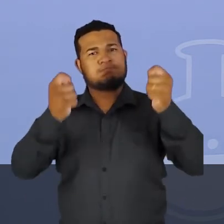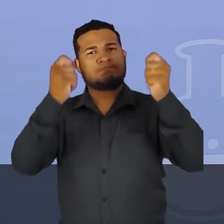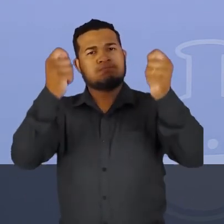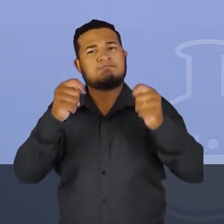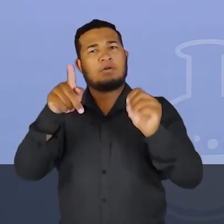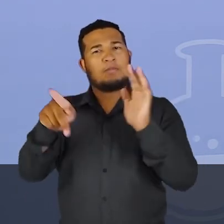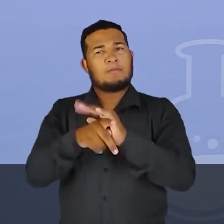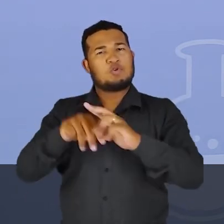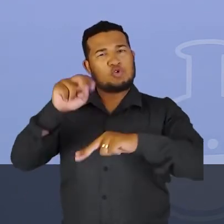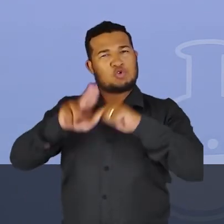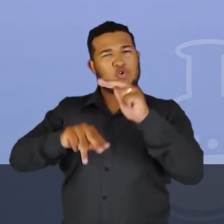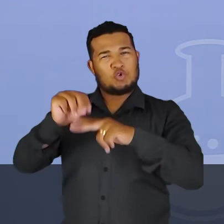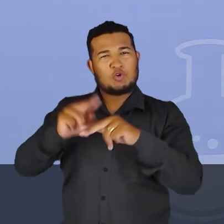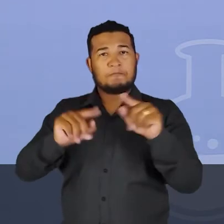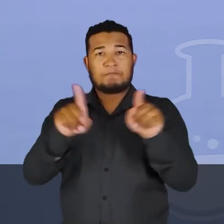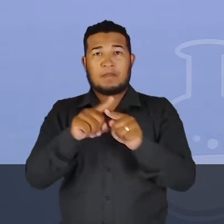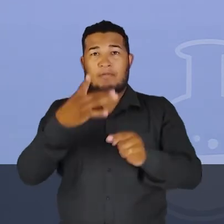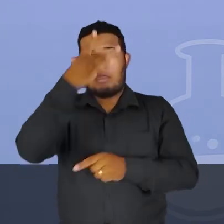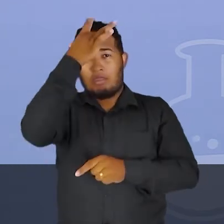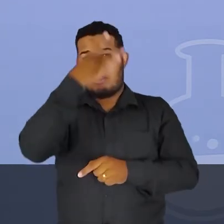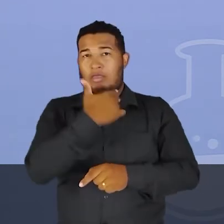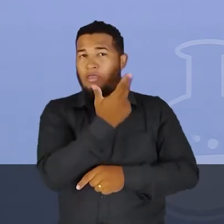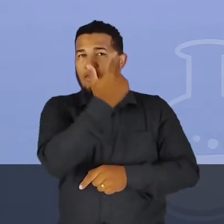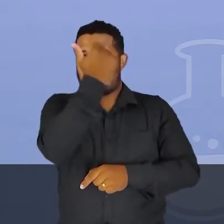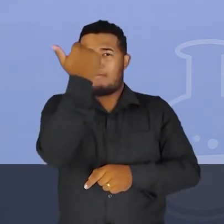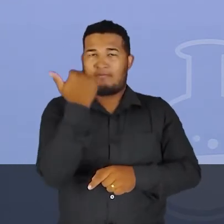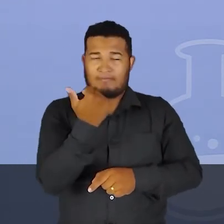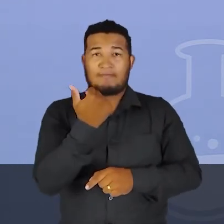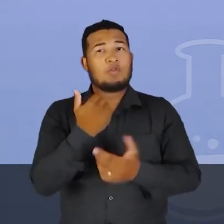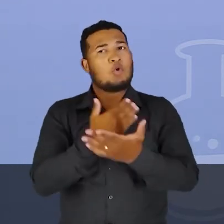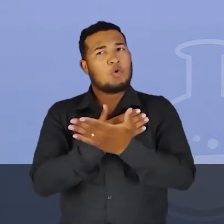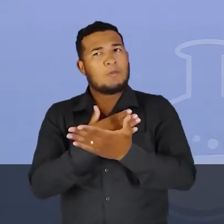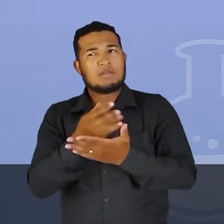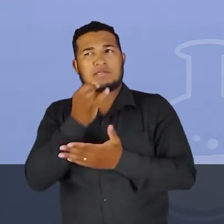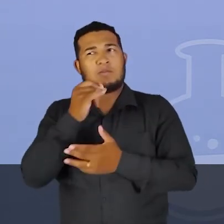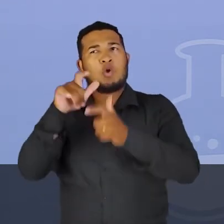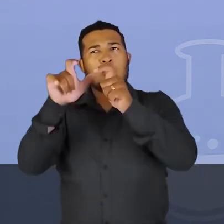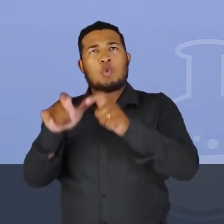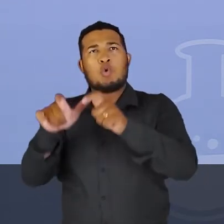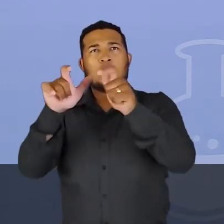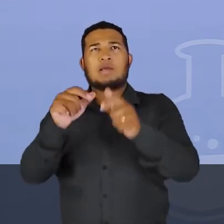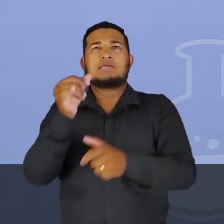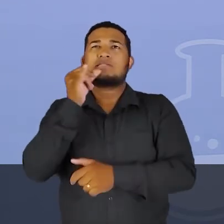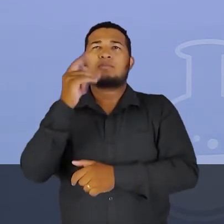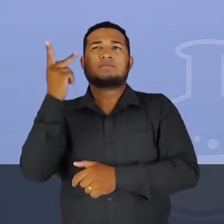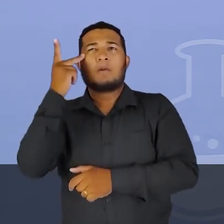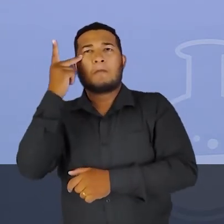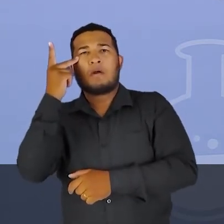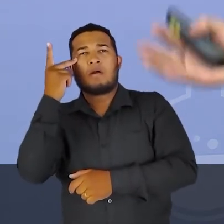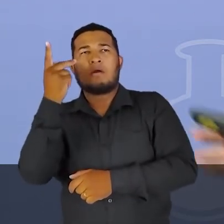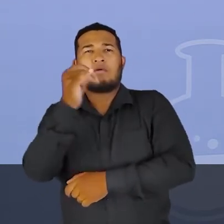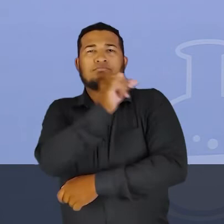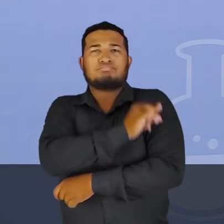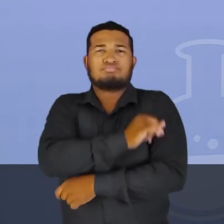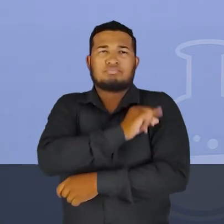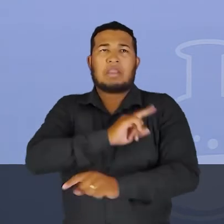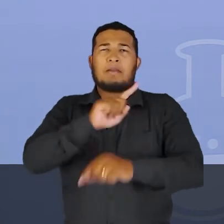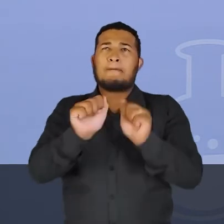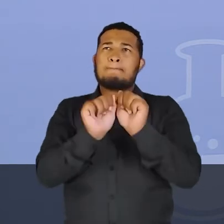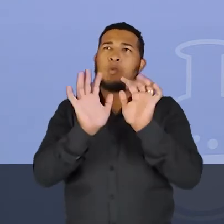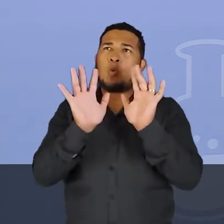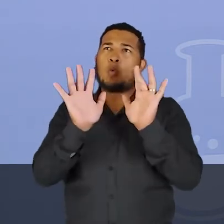Caras Pintadas começaram em protestos locais, né, São Paulo, Rio e tal, e se espalharam pelo